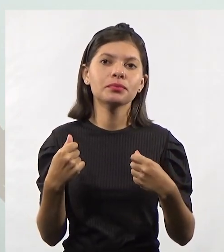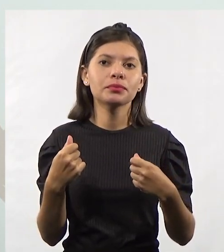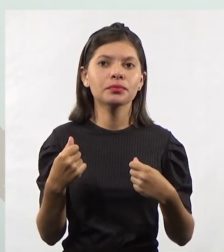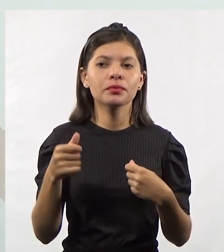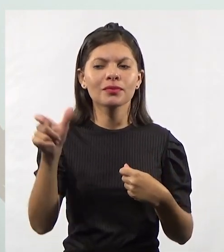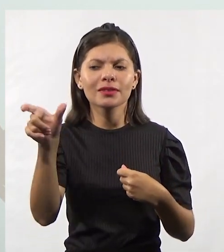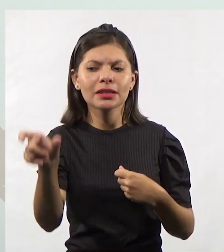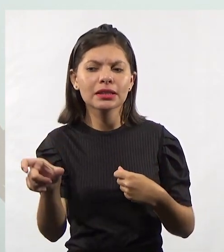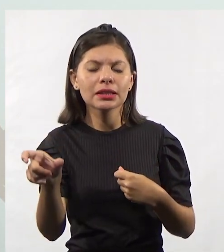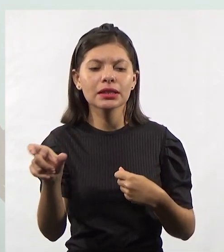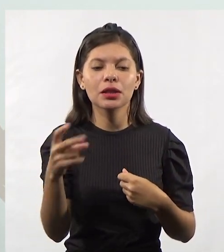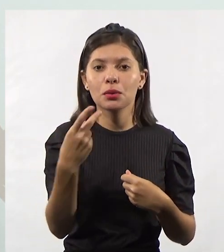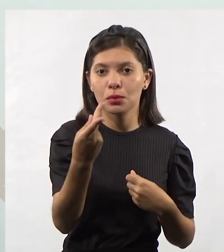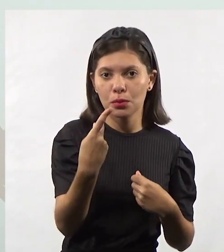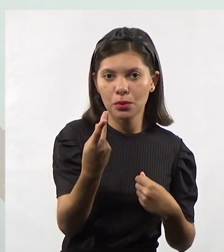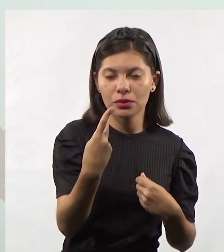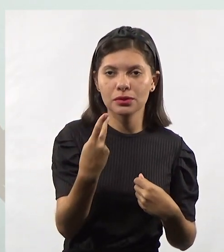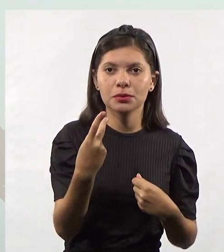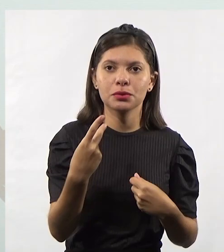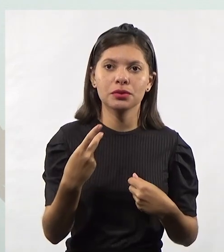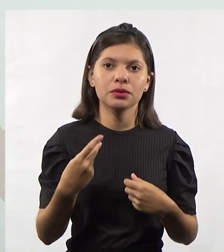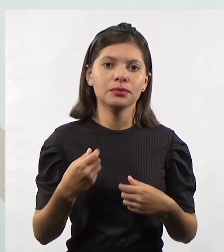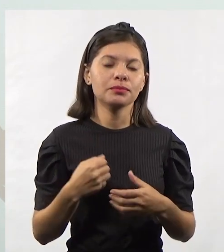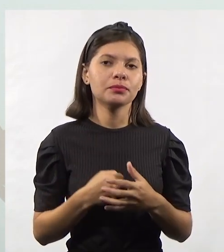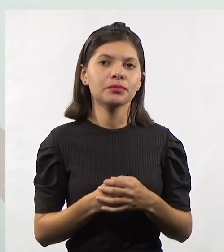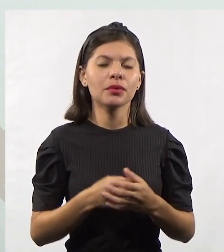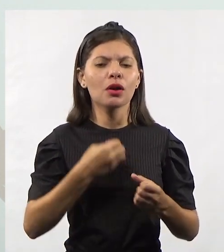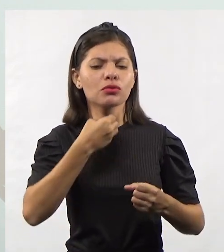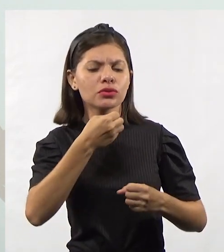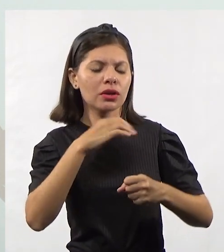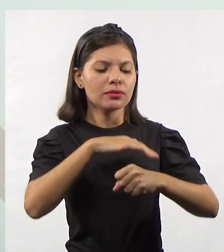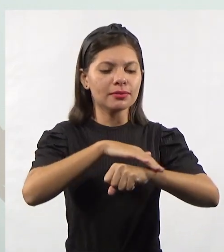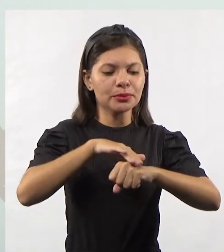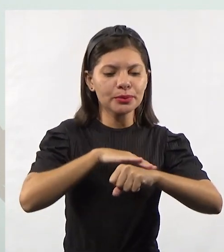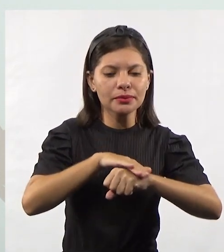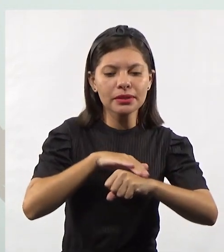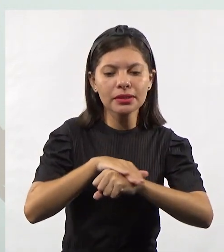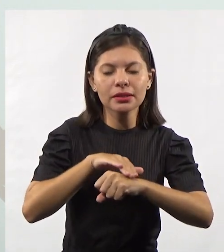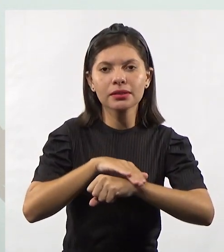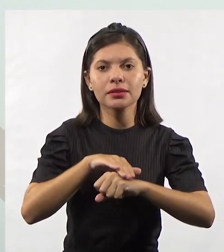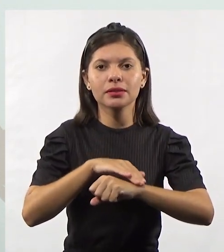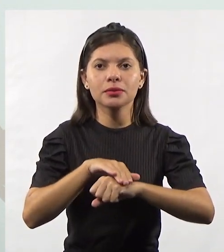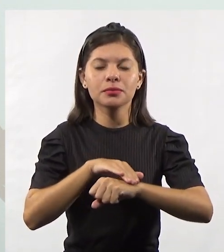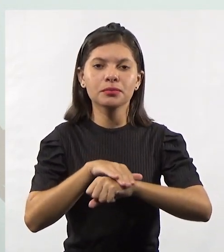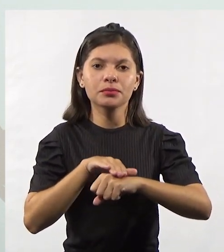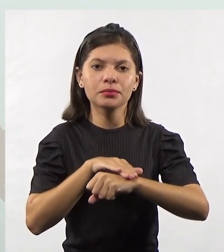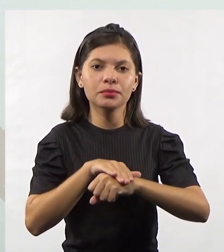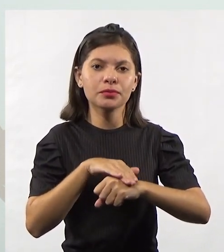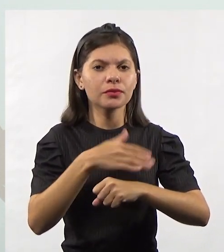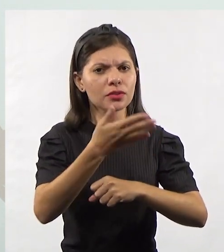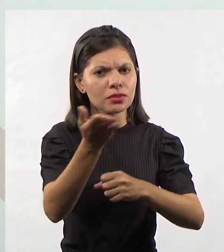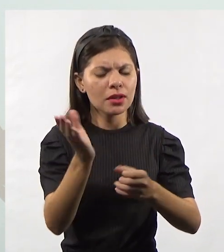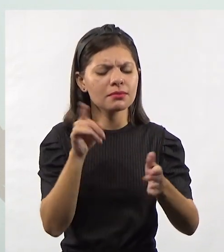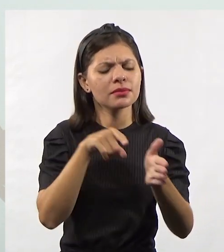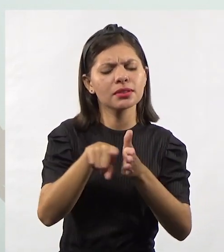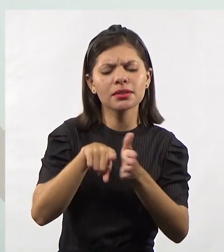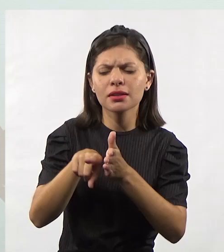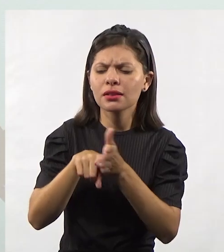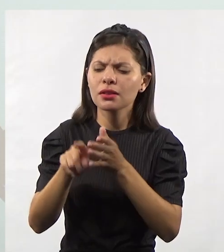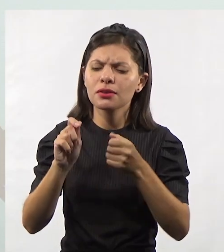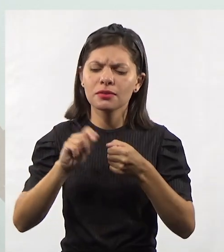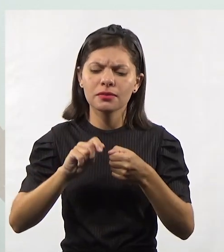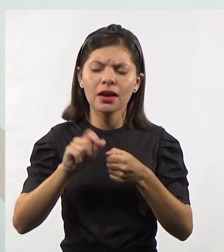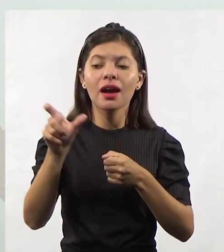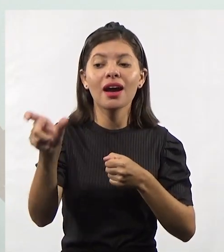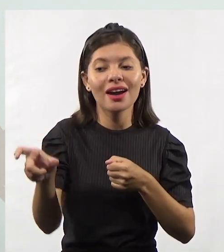com a outra pessoa essa entrevista ela é um diálogo uma conversa que você enquanto pesquisador realiza com